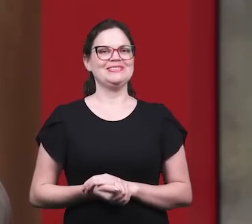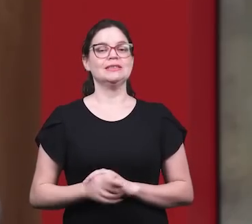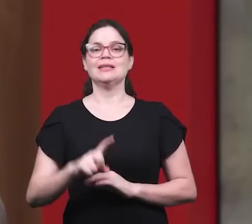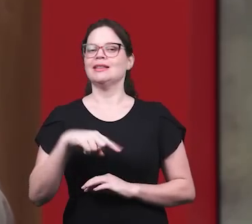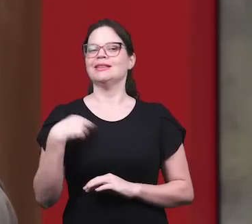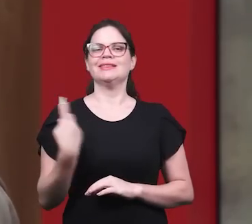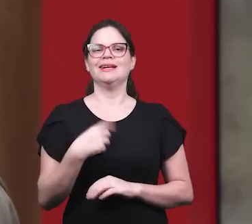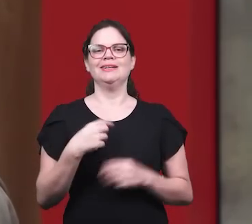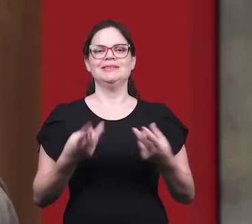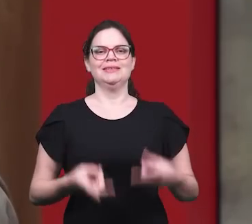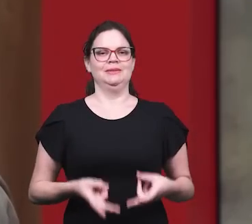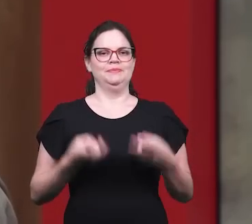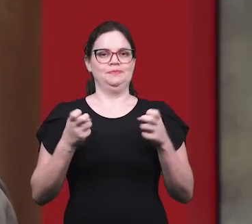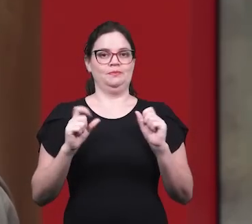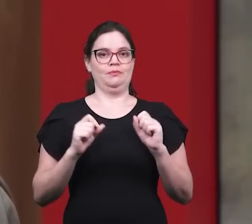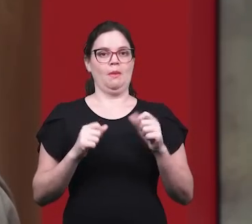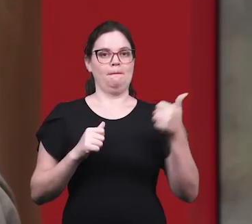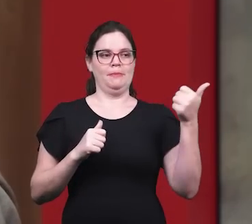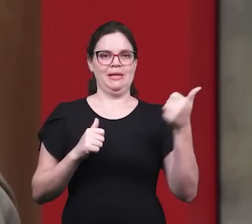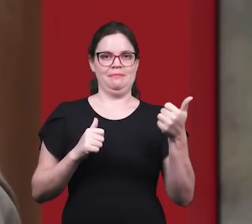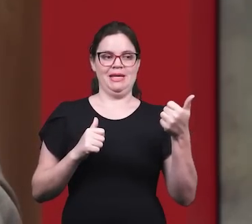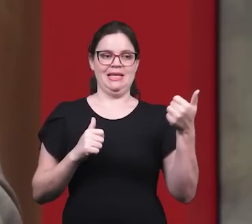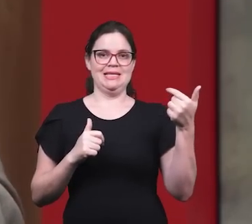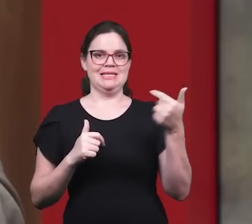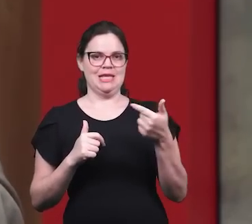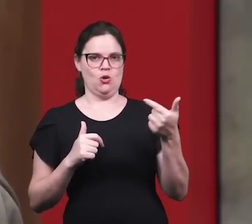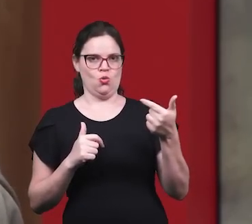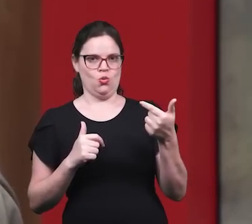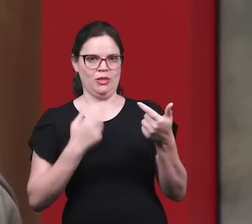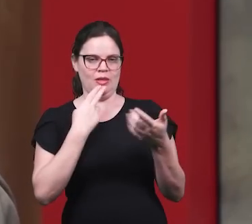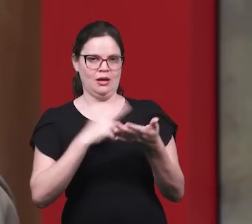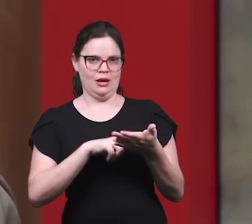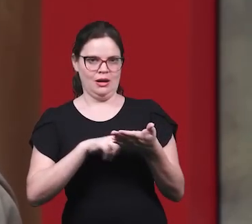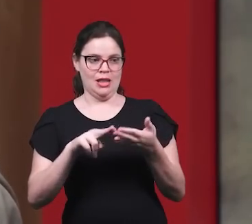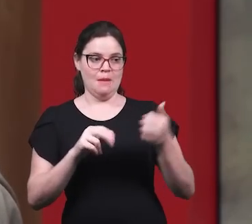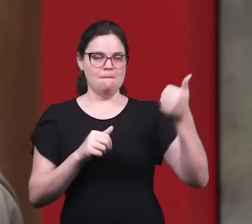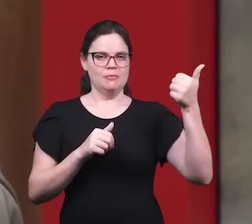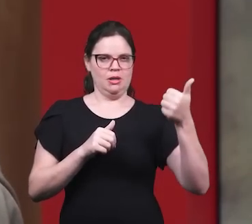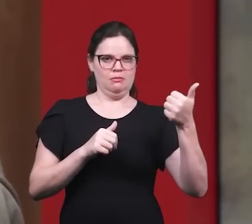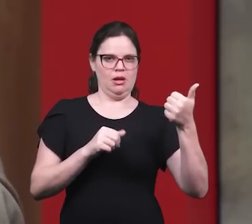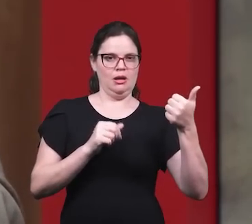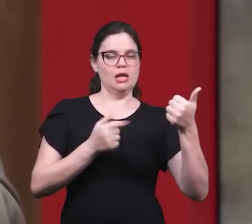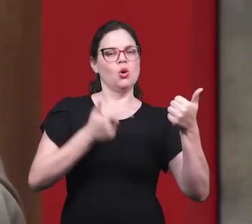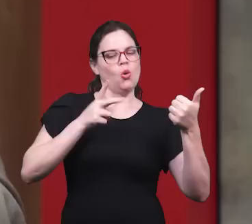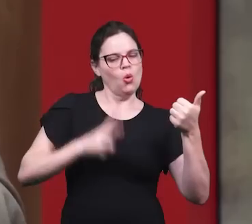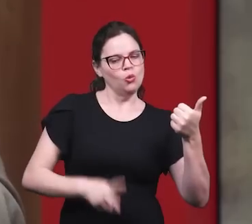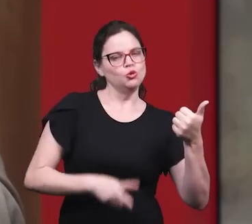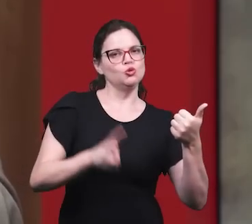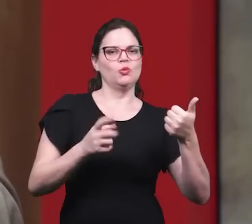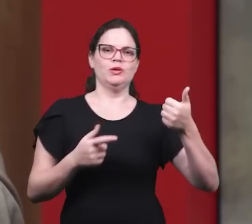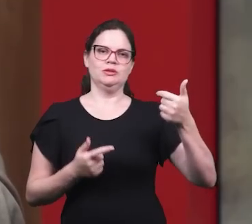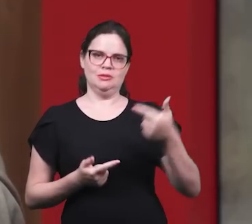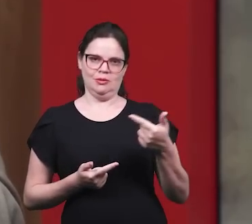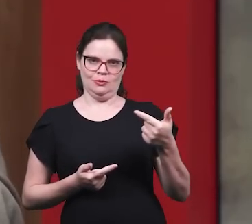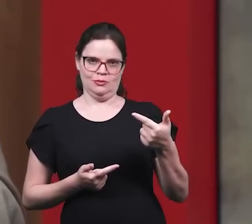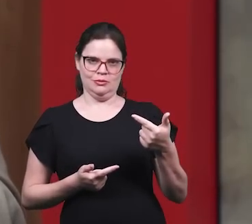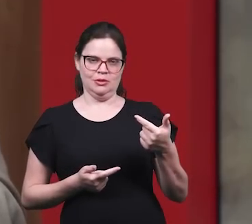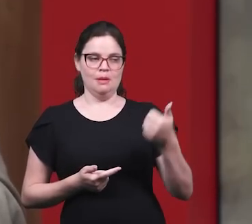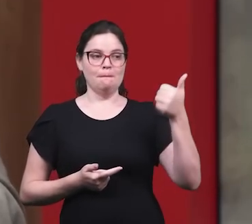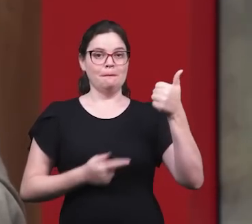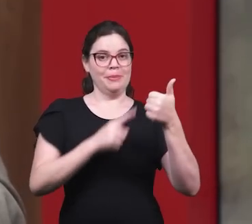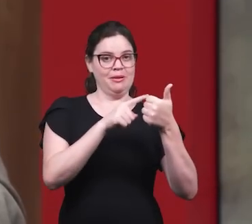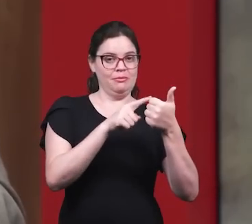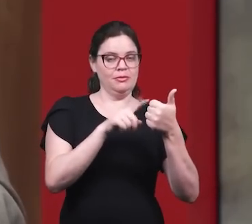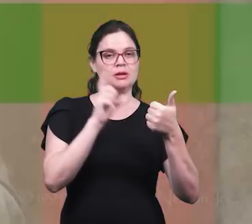aqui que a primeira e segunda carta, basicamente uma é continuidade da outra, quando Paulo, na